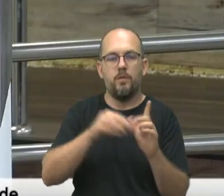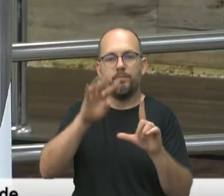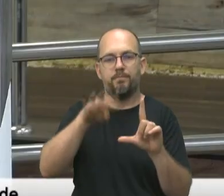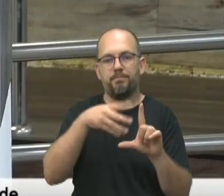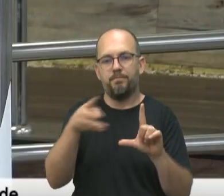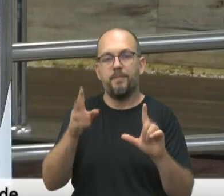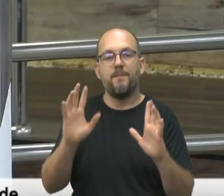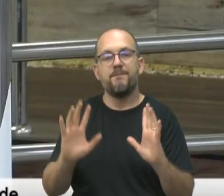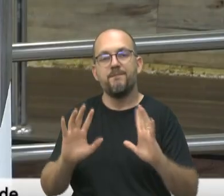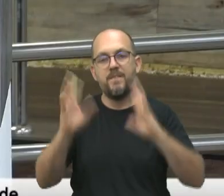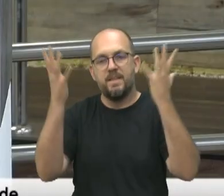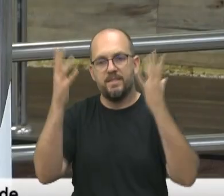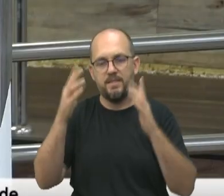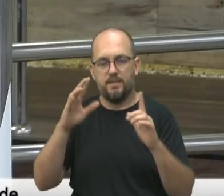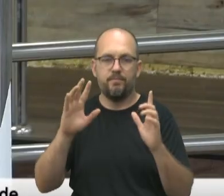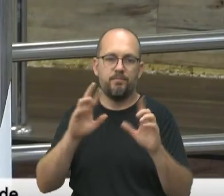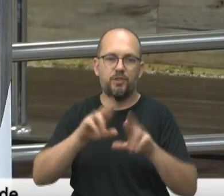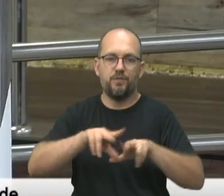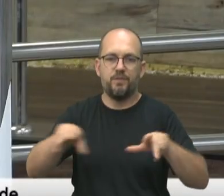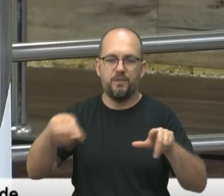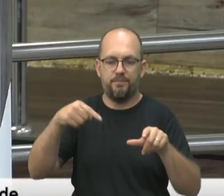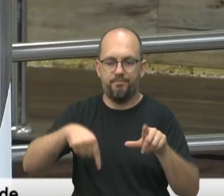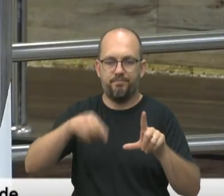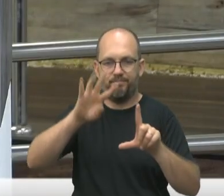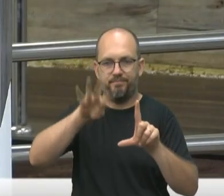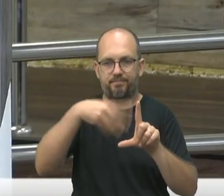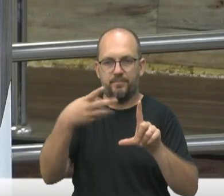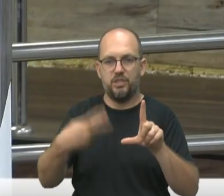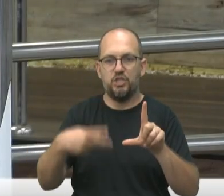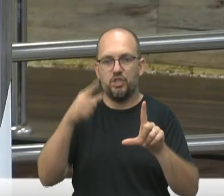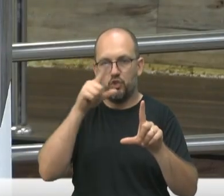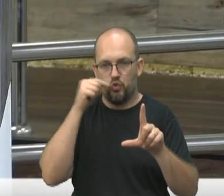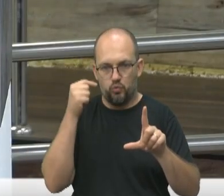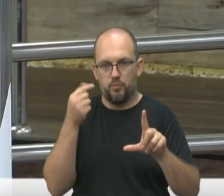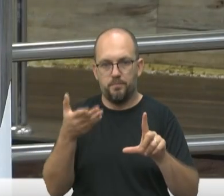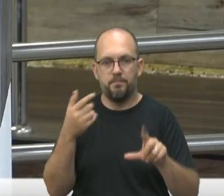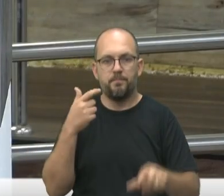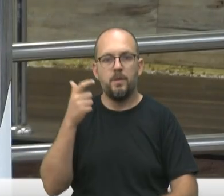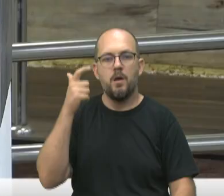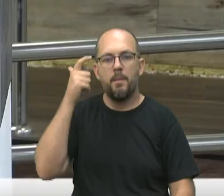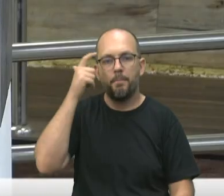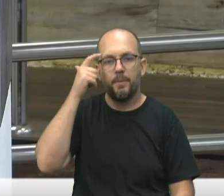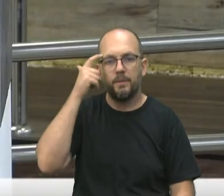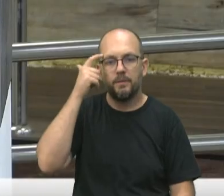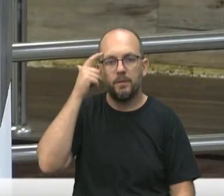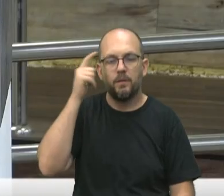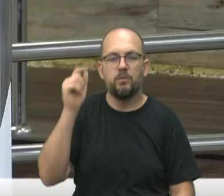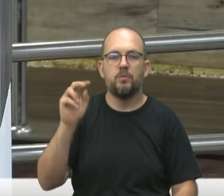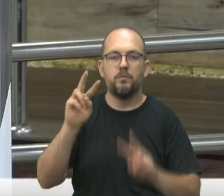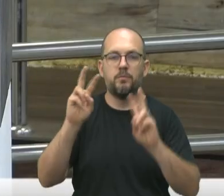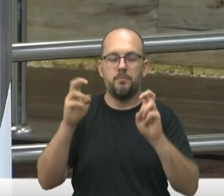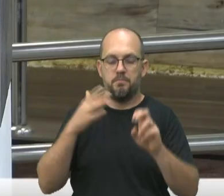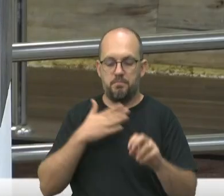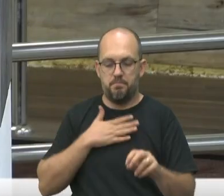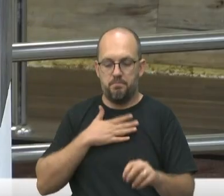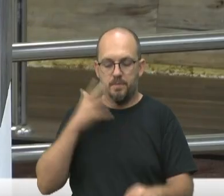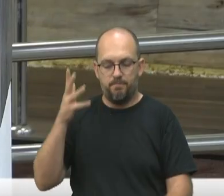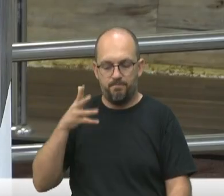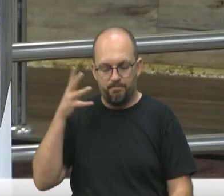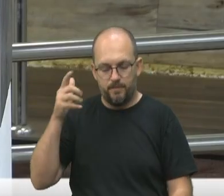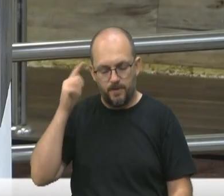da Diversidade no calendário aqui de Jaú. E pensando até sobre a minha fala,